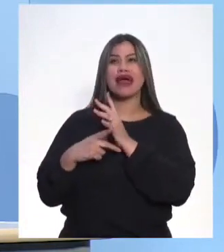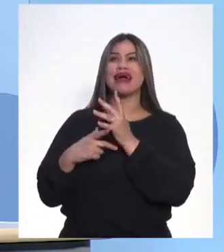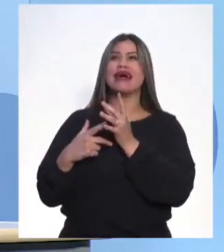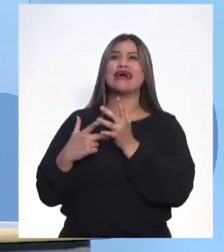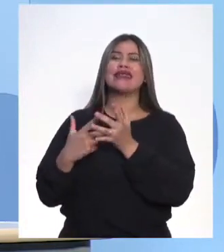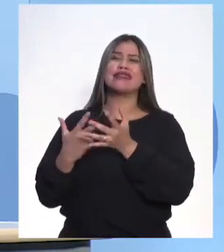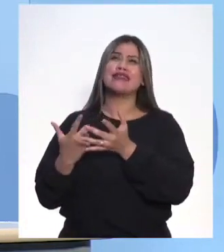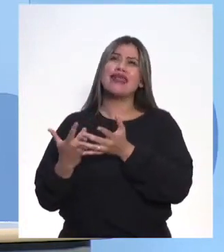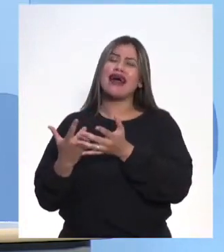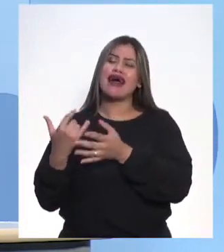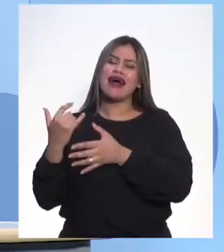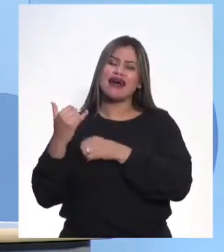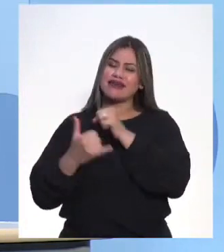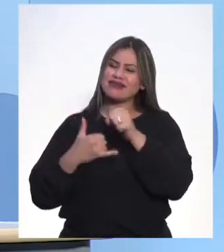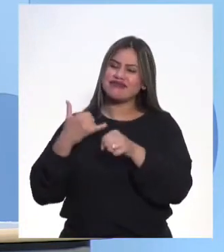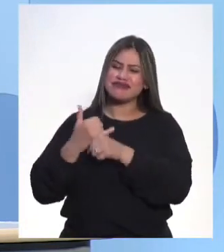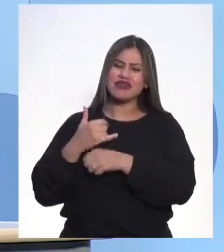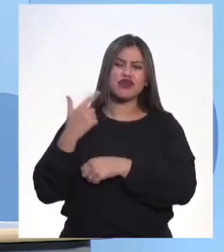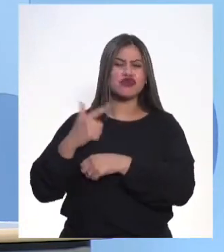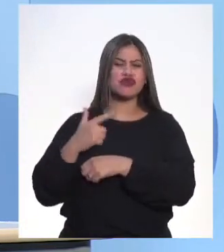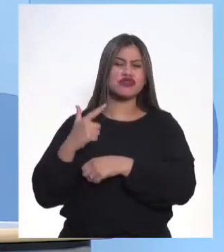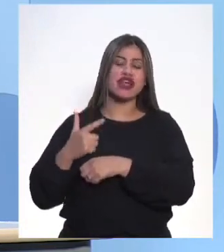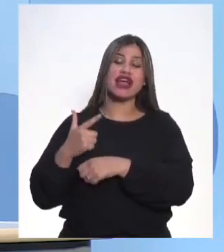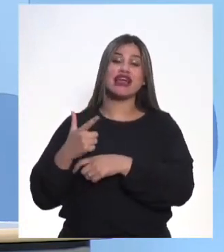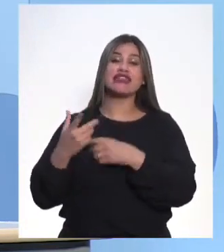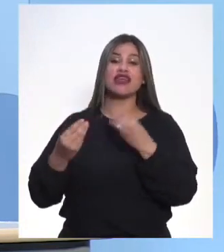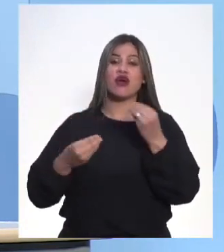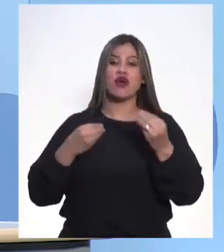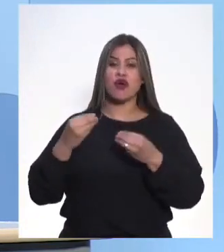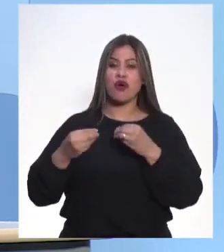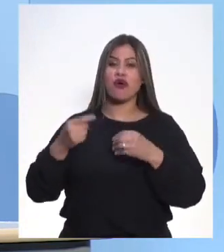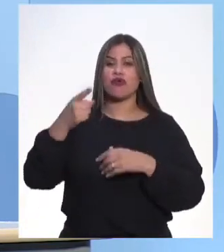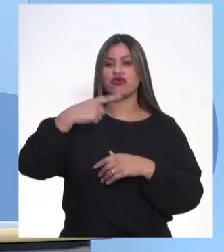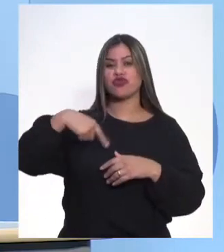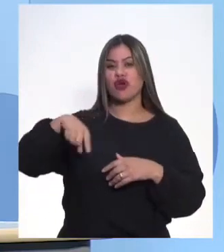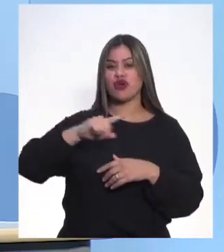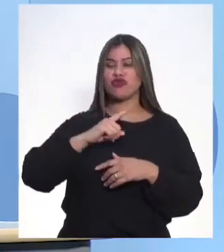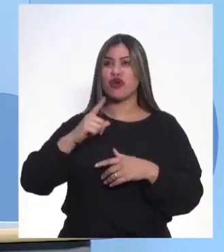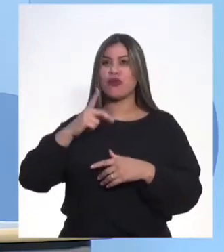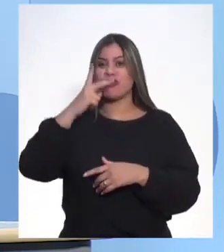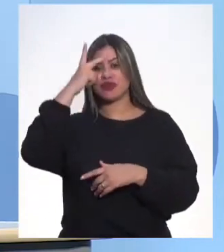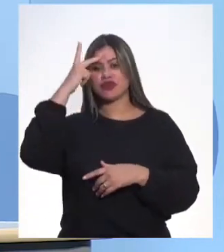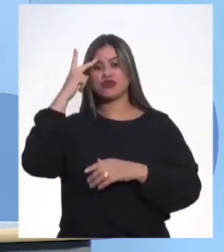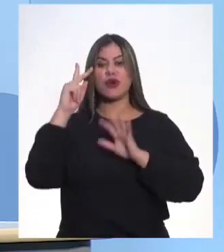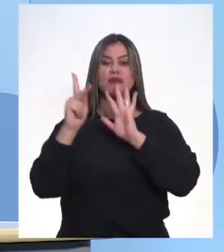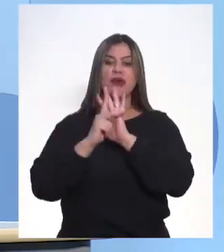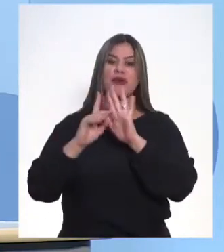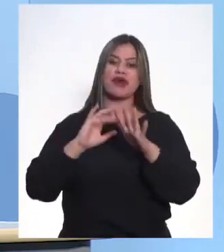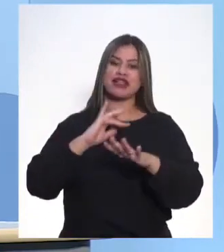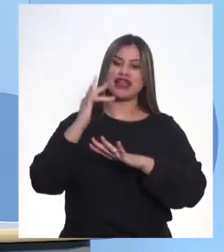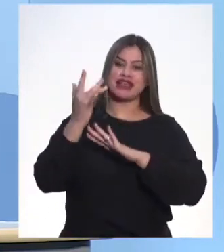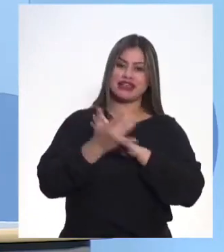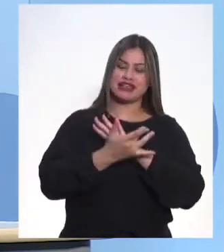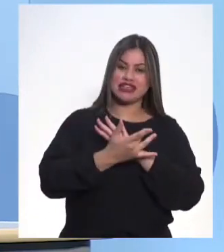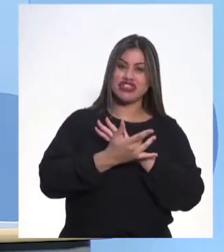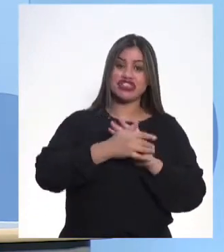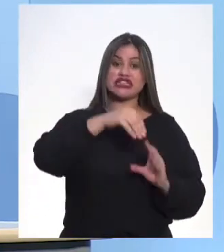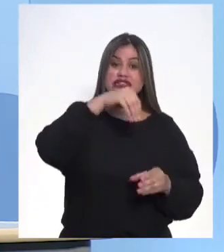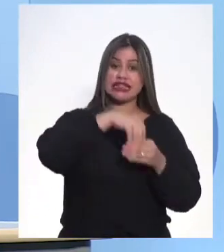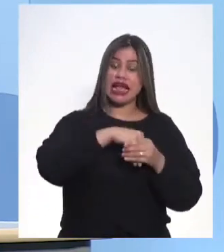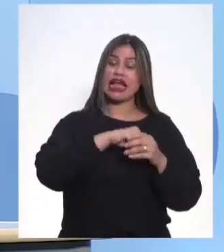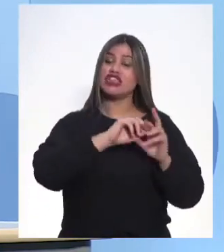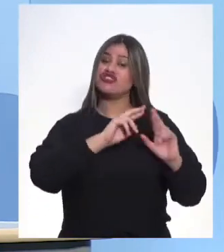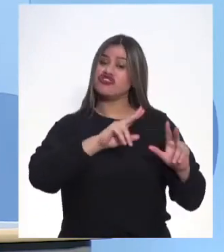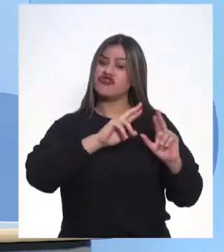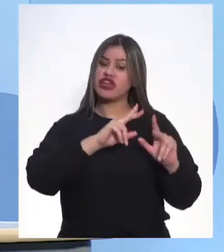tinha aquela coisa de falar, olha, nós somos uma pessoa nas redes sociais, na internet, somos outras pessoas fora dela. E nesse